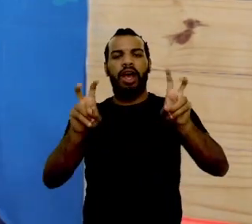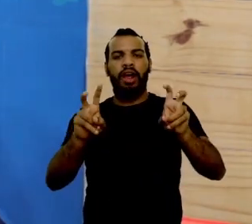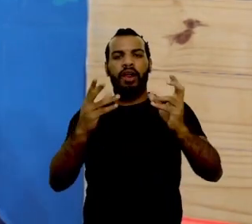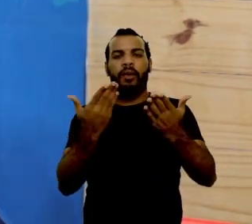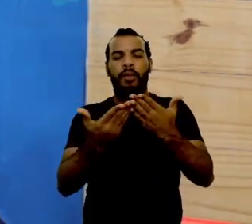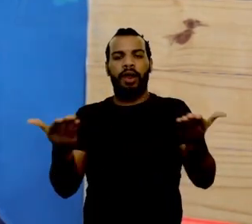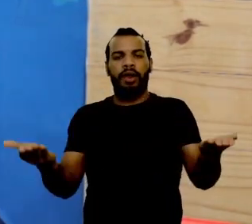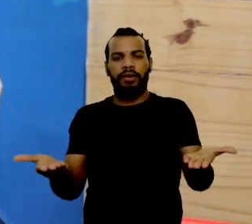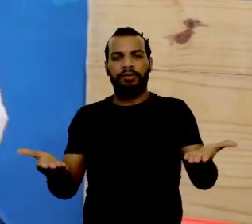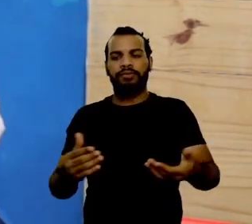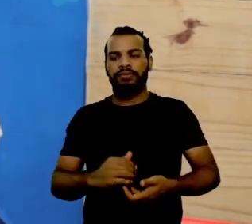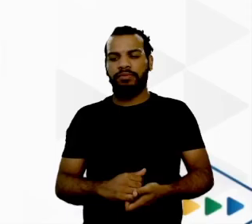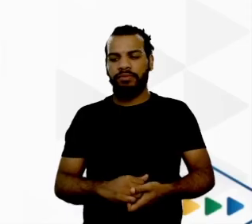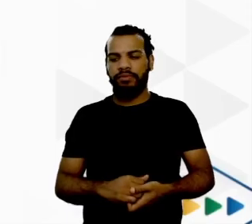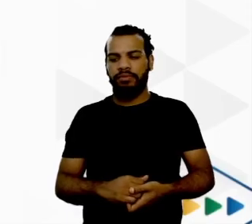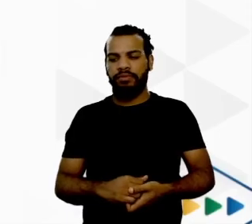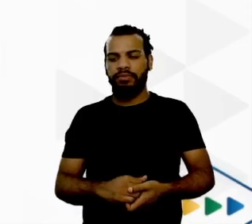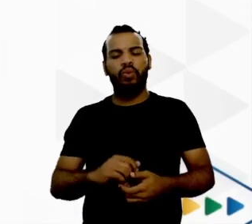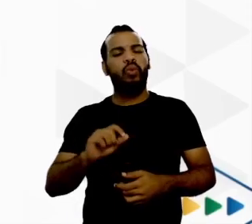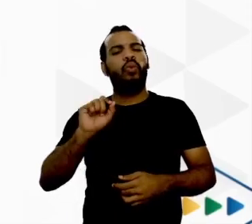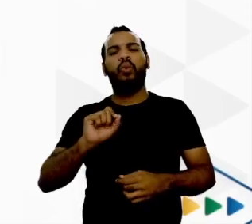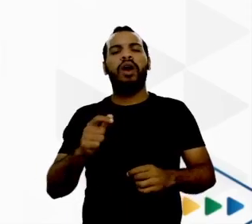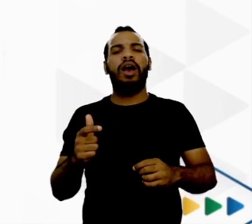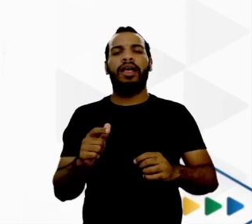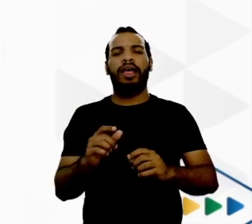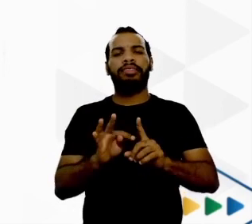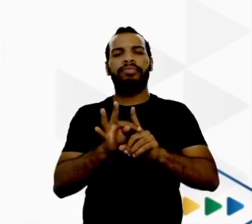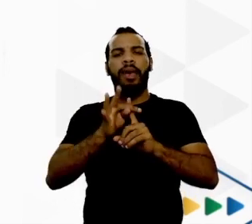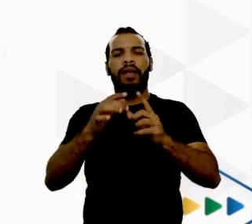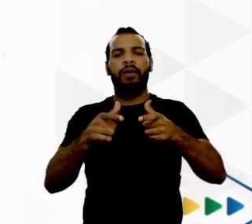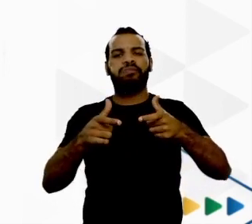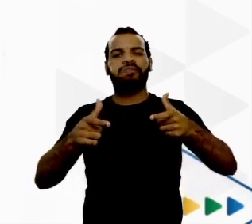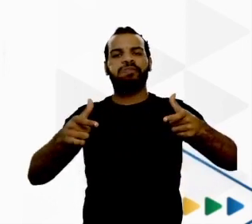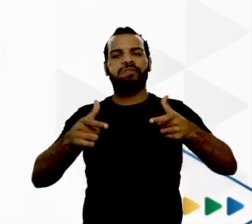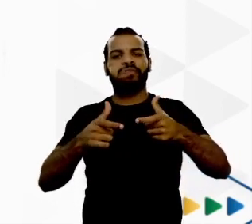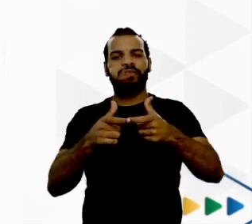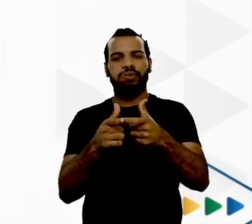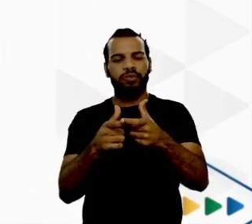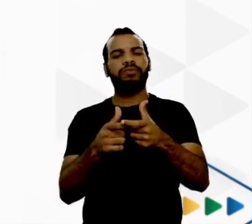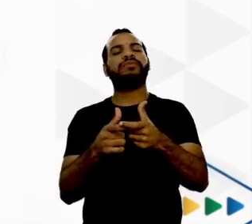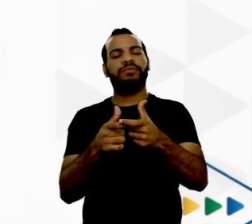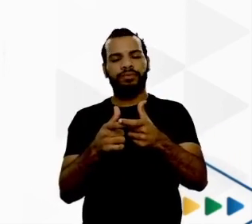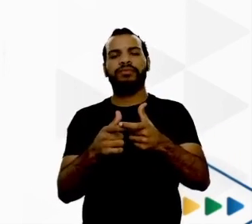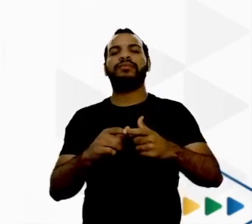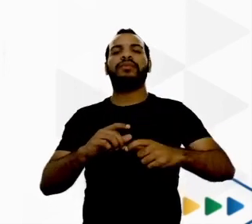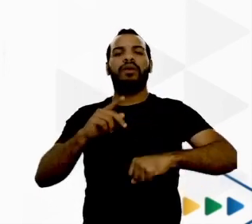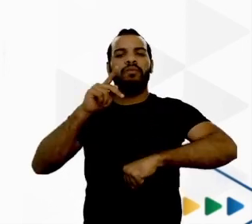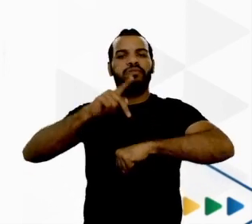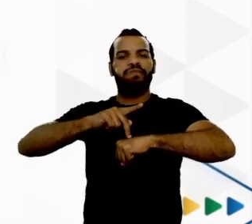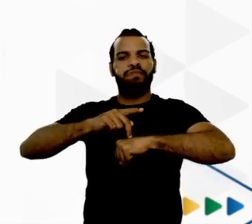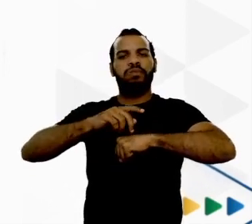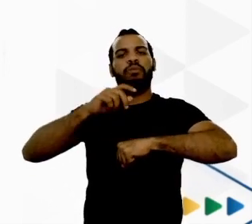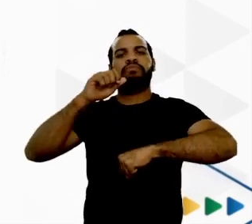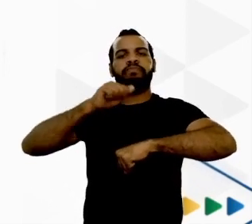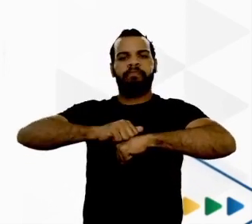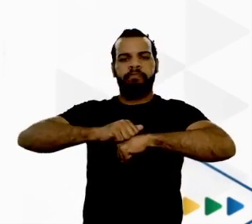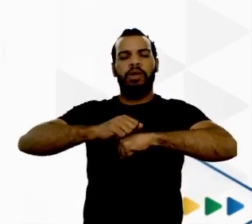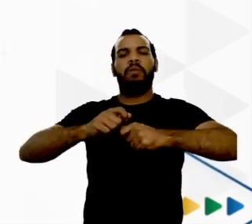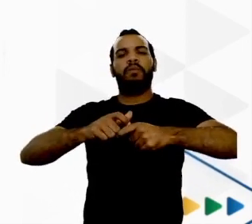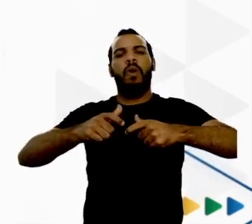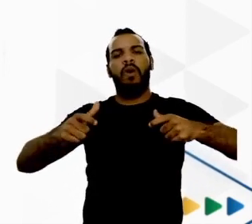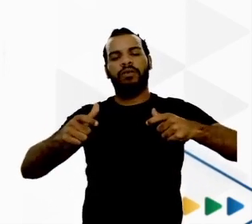chama-se de dilatação térmica dos sólidos e líquidos. Em